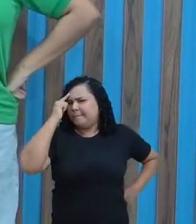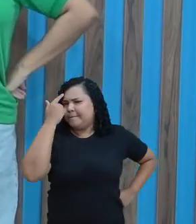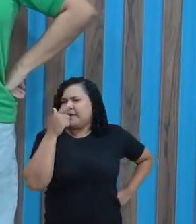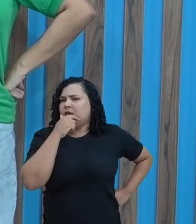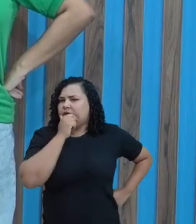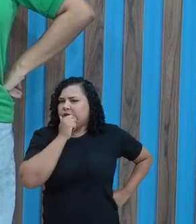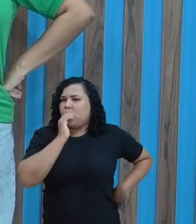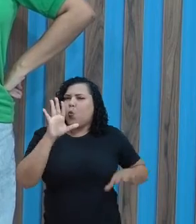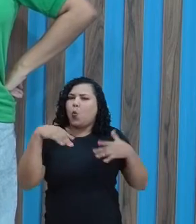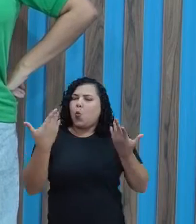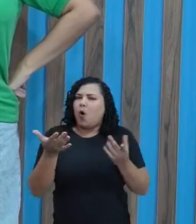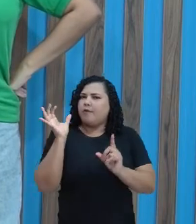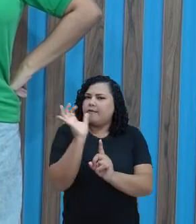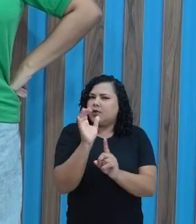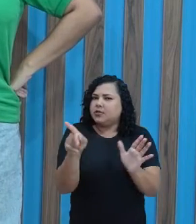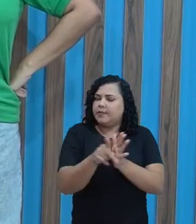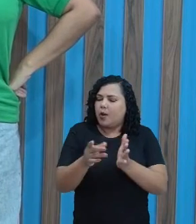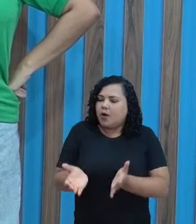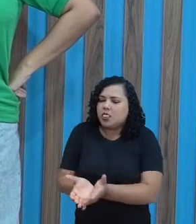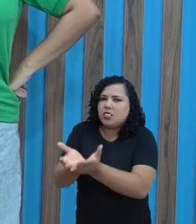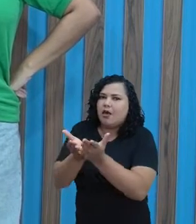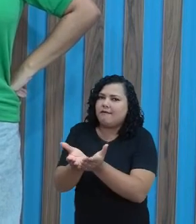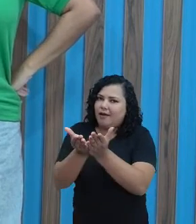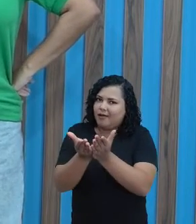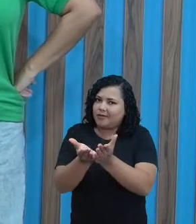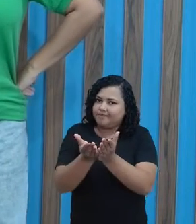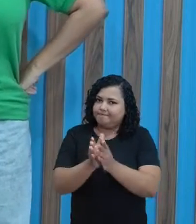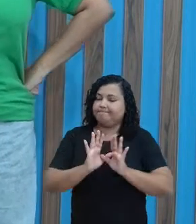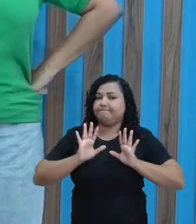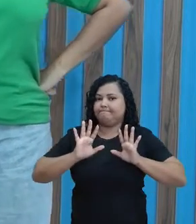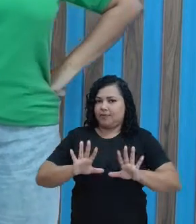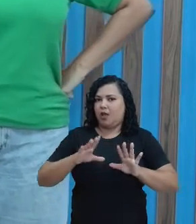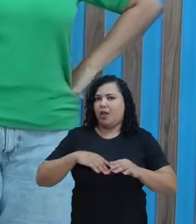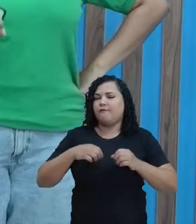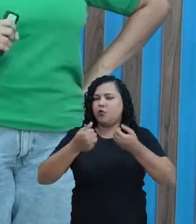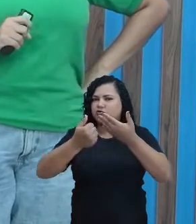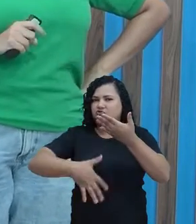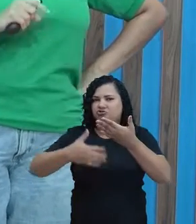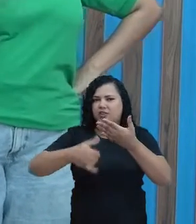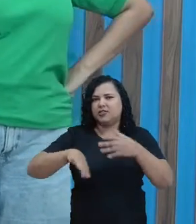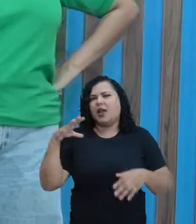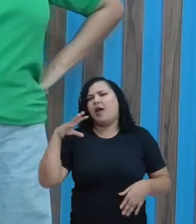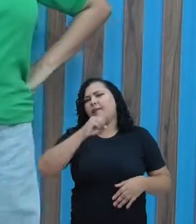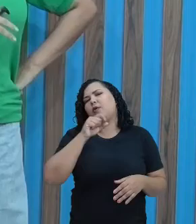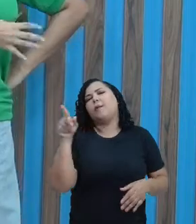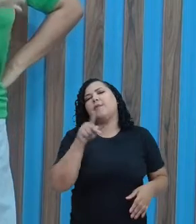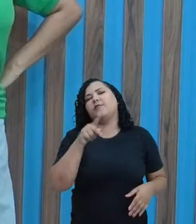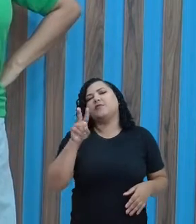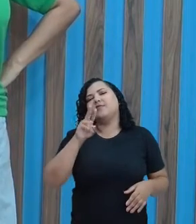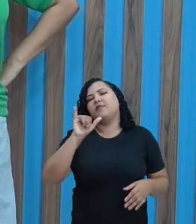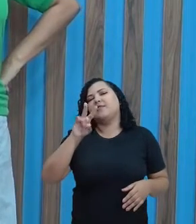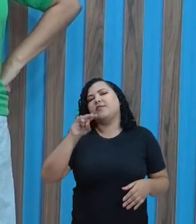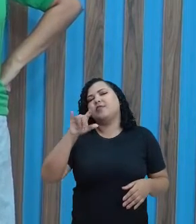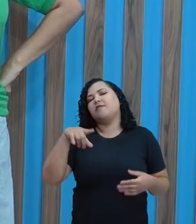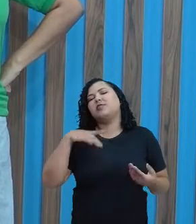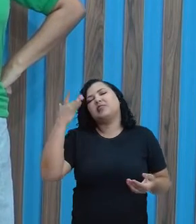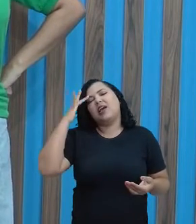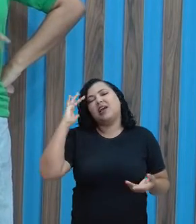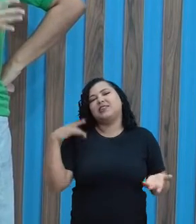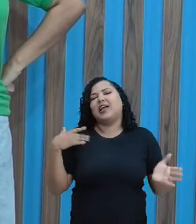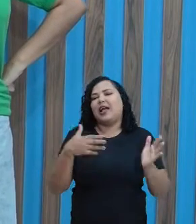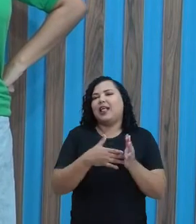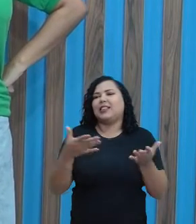grandes navegações? Não. Deixa eu passar aqui no chat rapidinho. Professora Vivi, o que é que você está achando assim, até